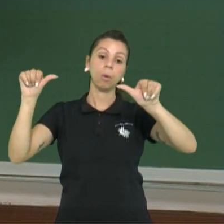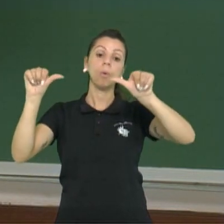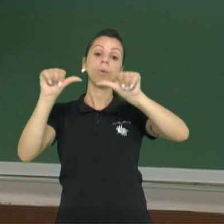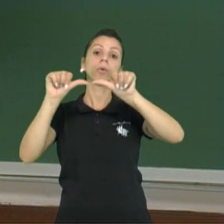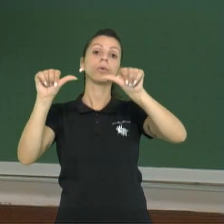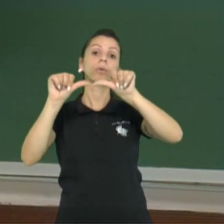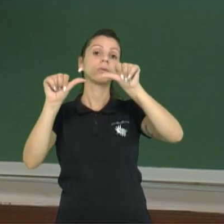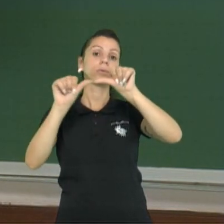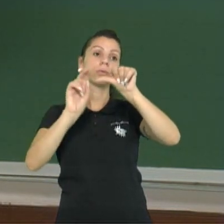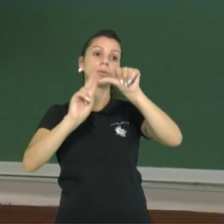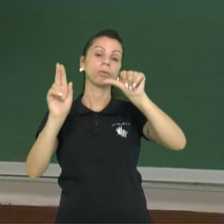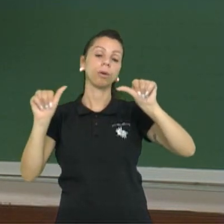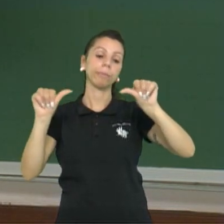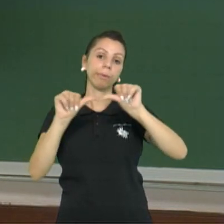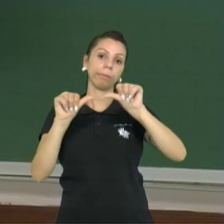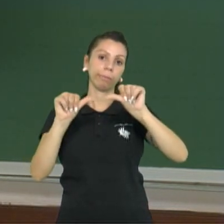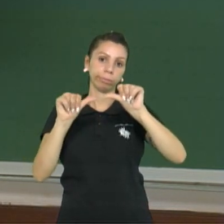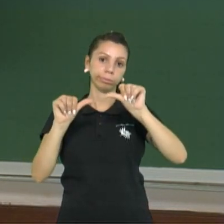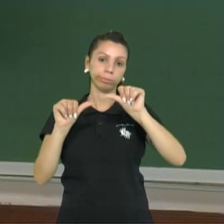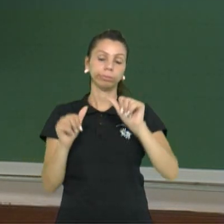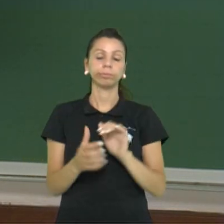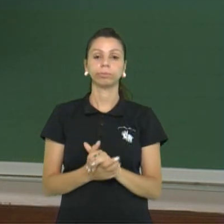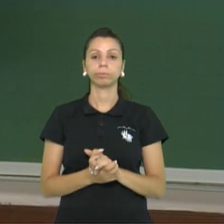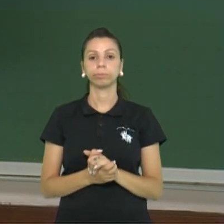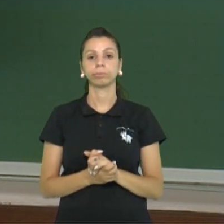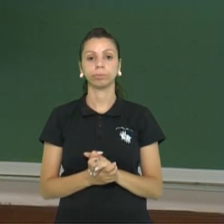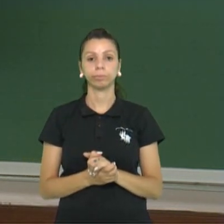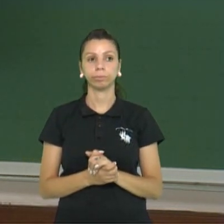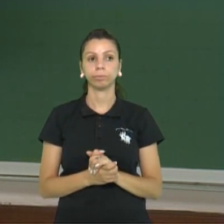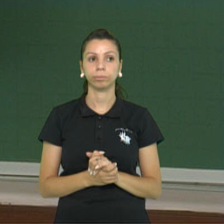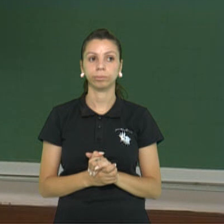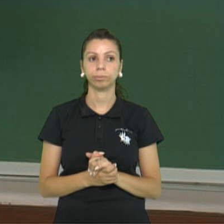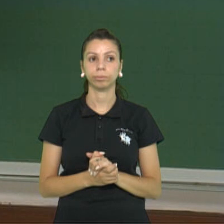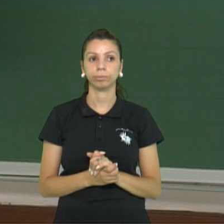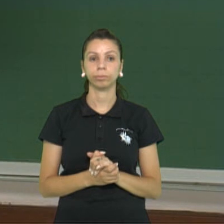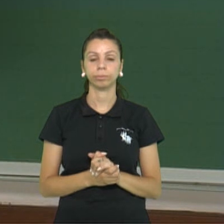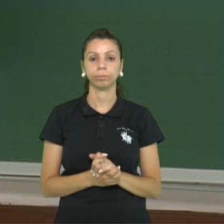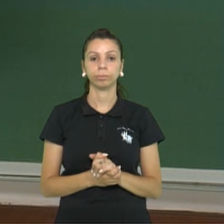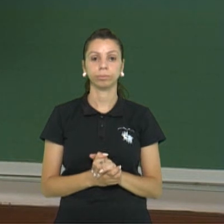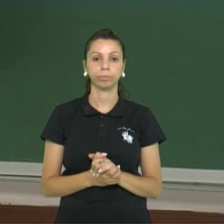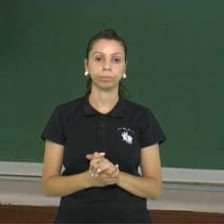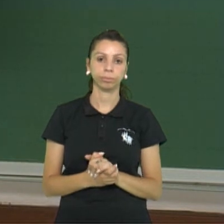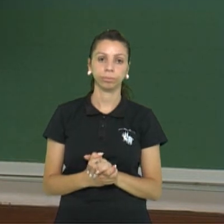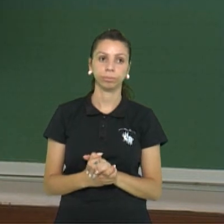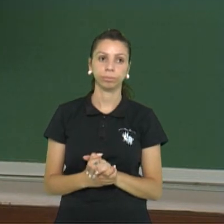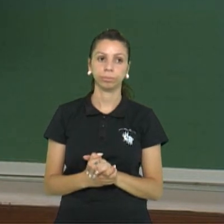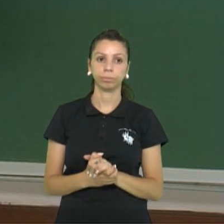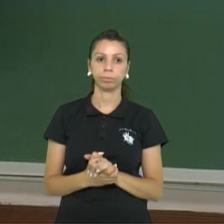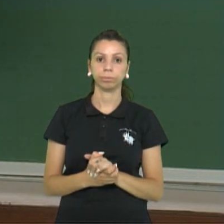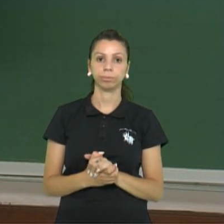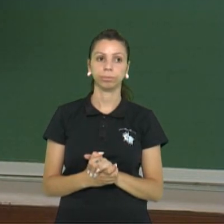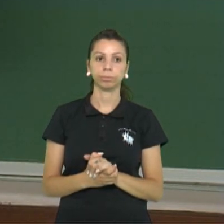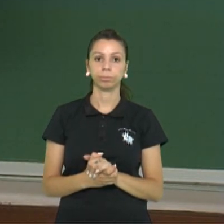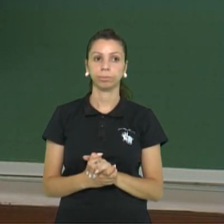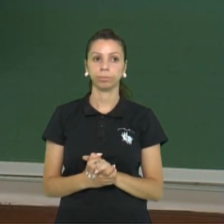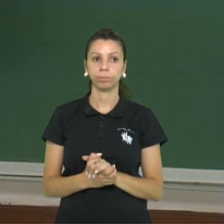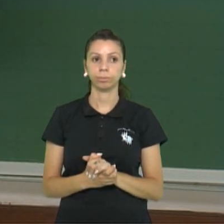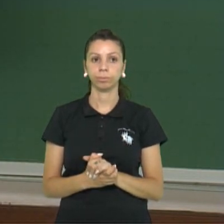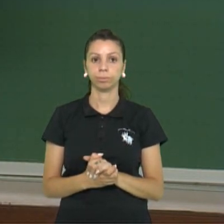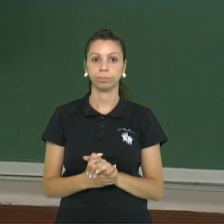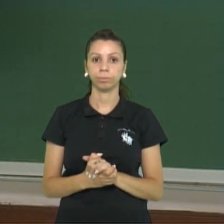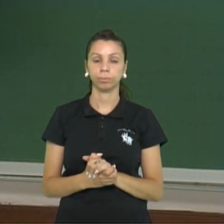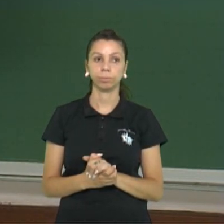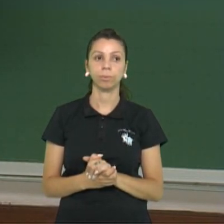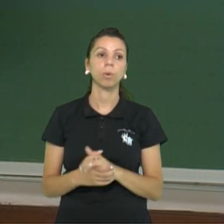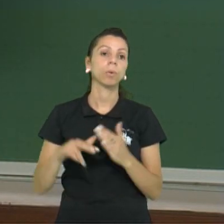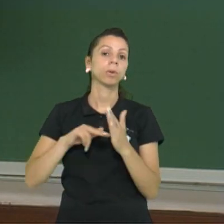nome desse pontilhado em vermelho aqui, ó. Ele é o eixo de simetria, né? O que nós temos aqui nesse